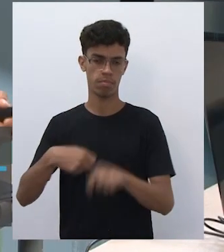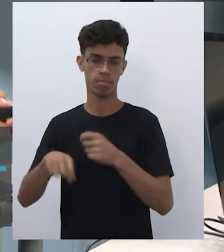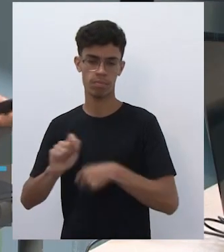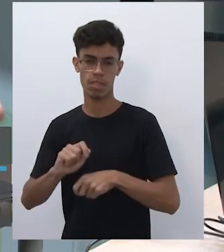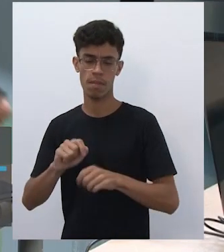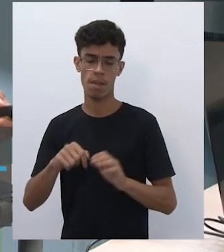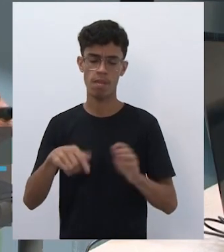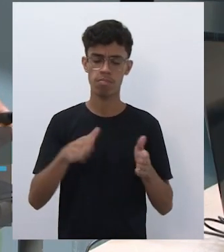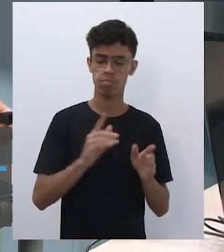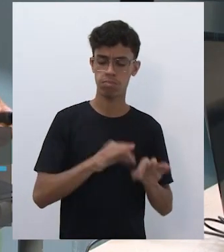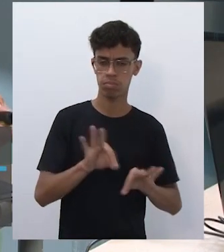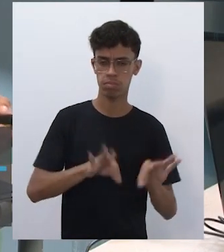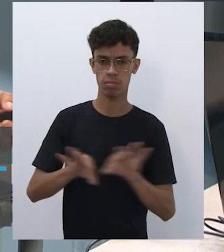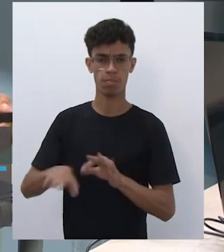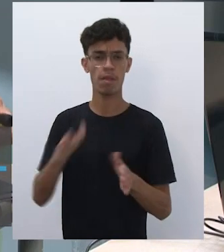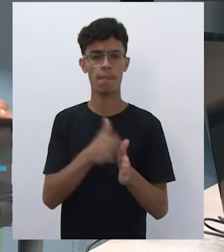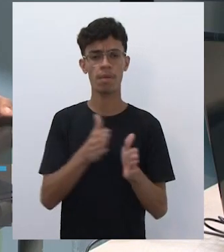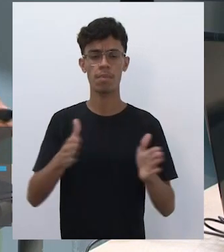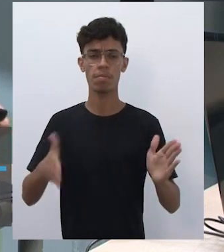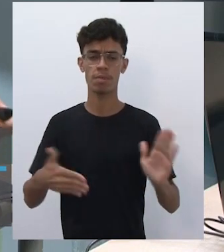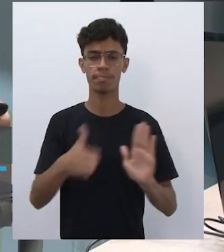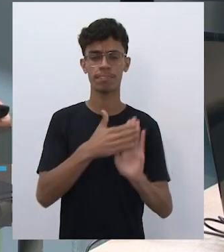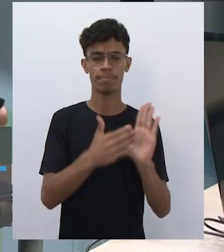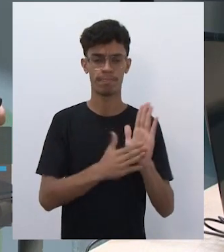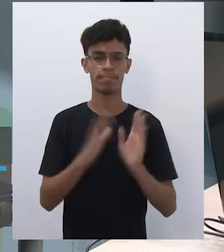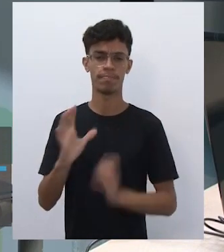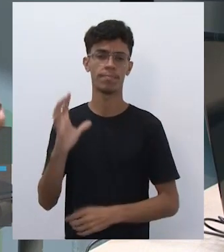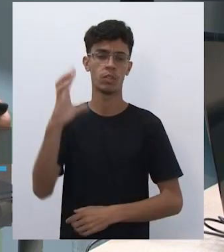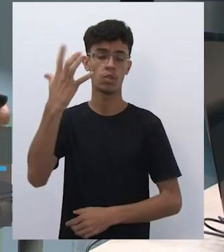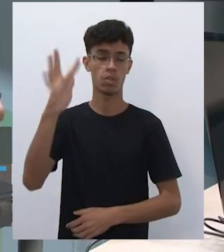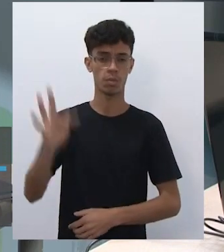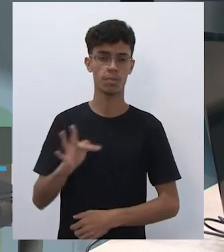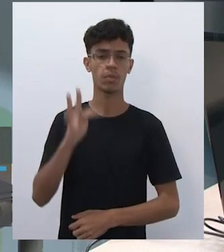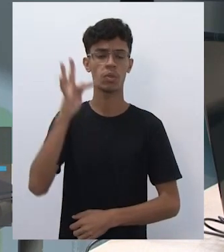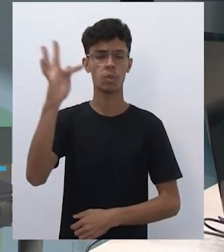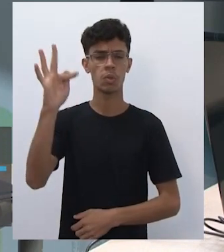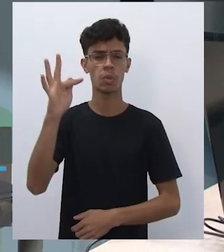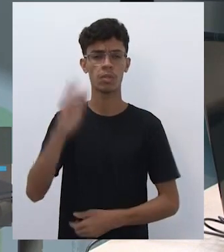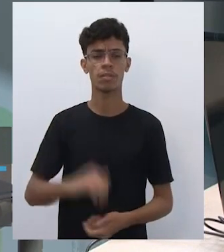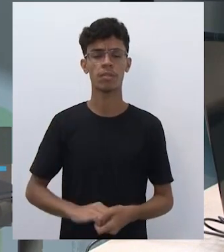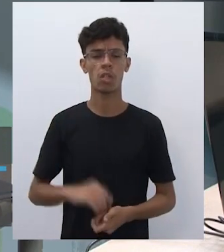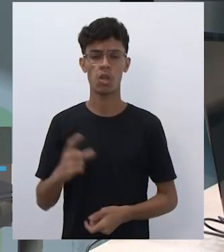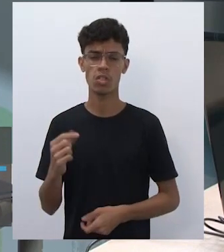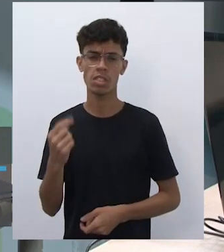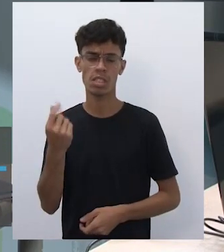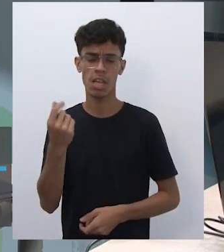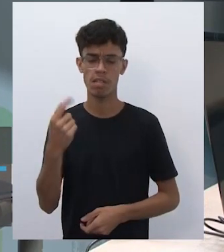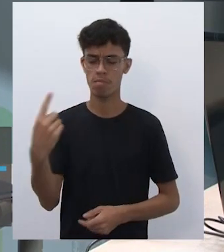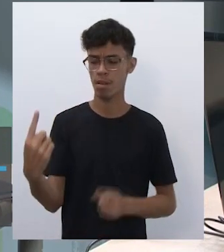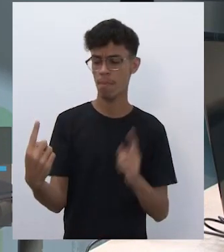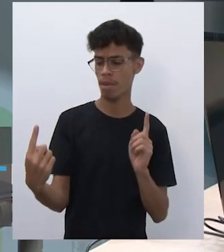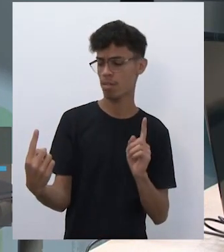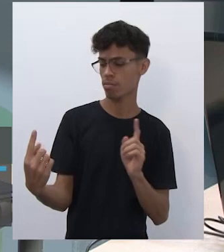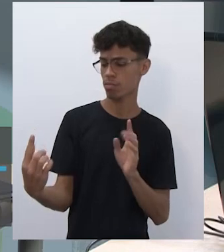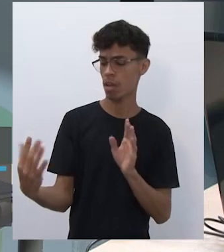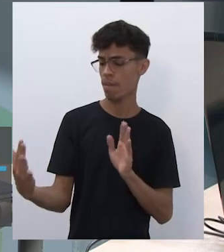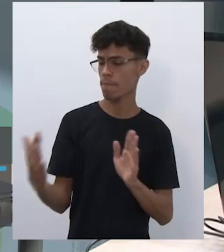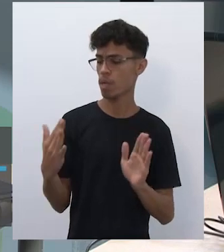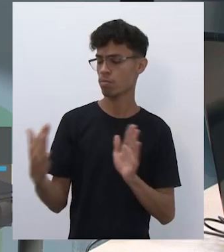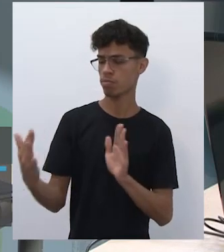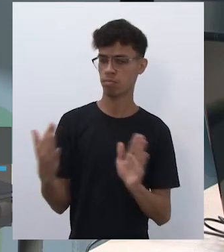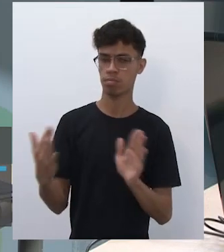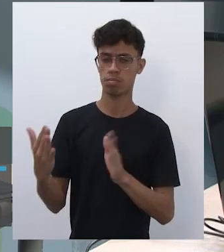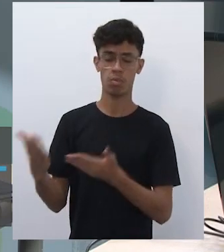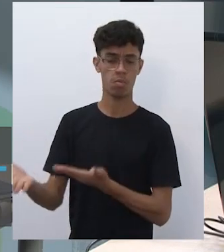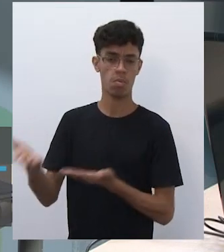meu projeto acontecer, não é? E, às vezes, esse dinheiro, ele vem de parcerias. Por exemplo, essa empresa